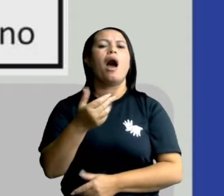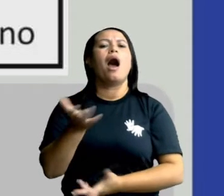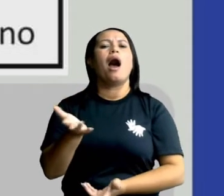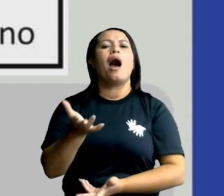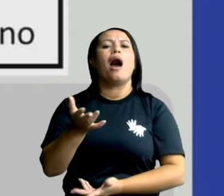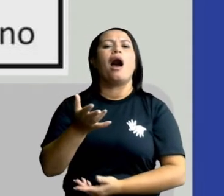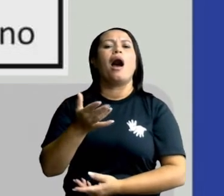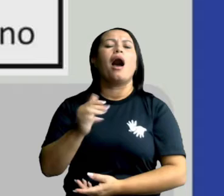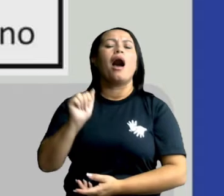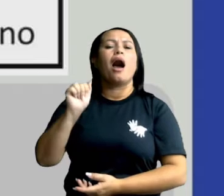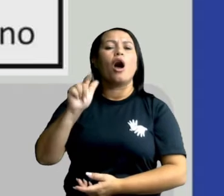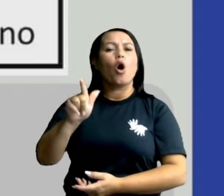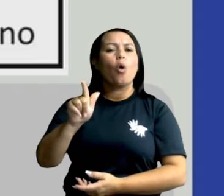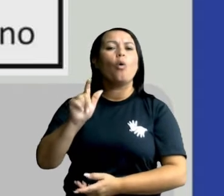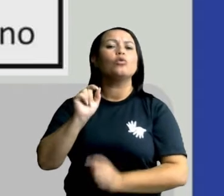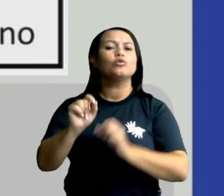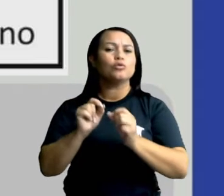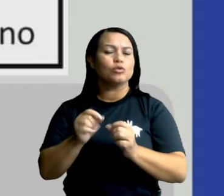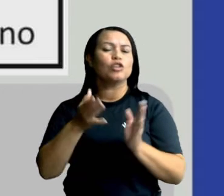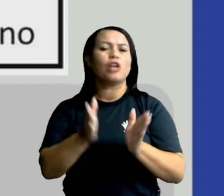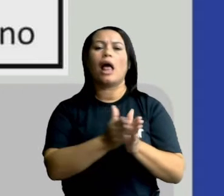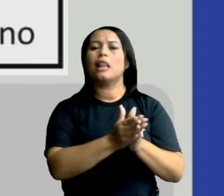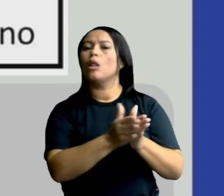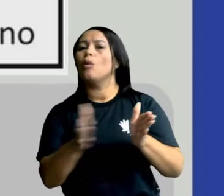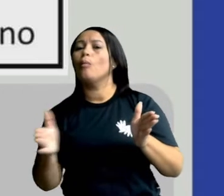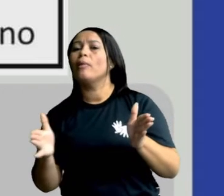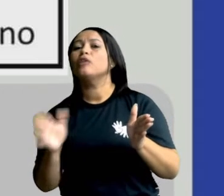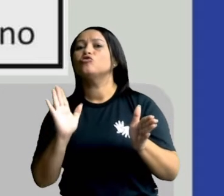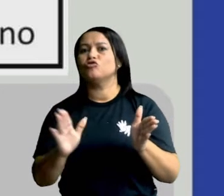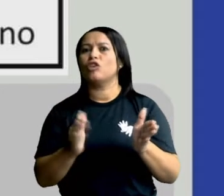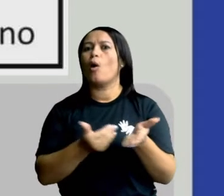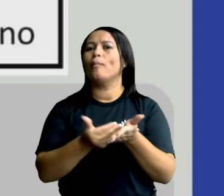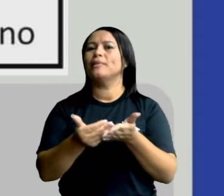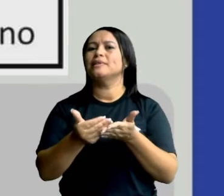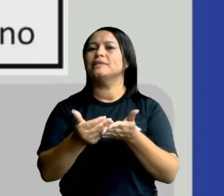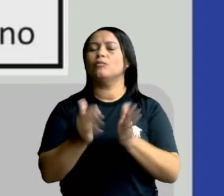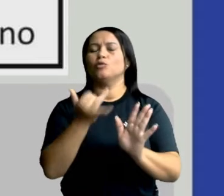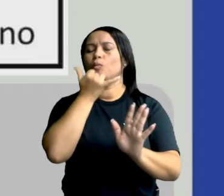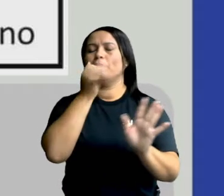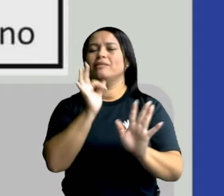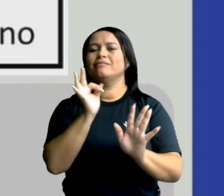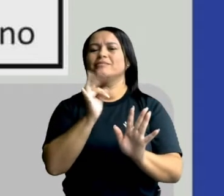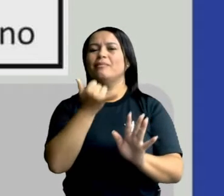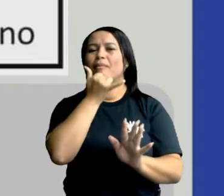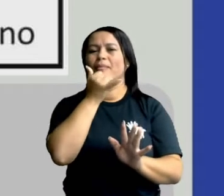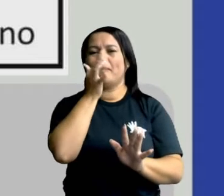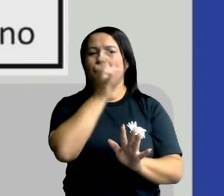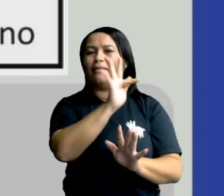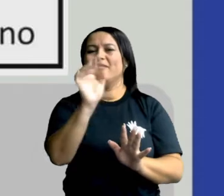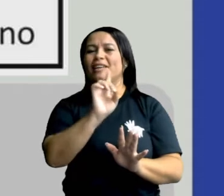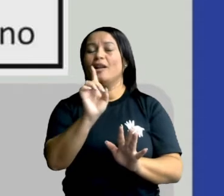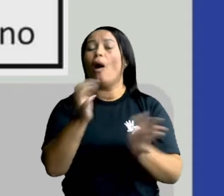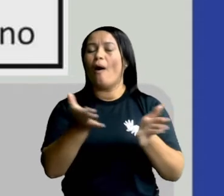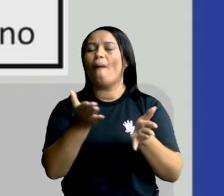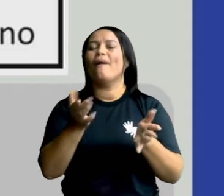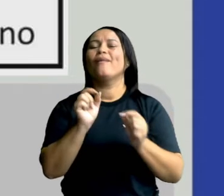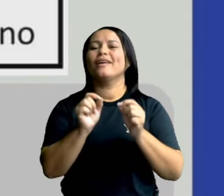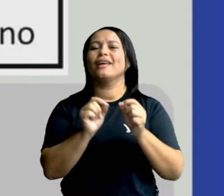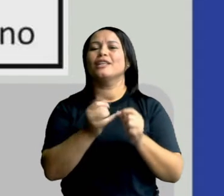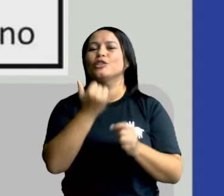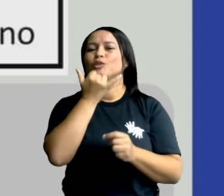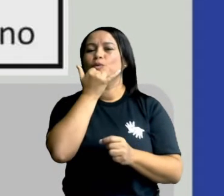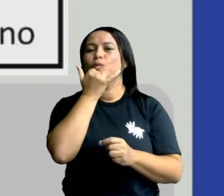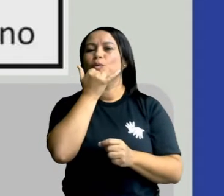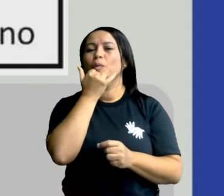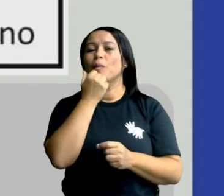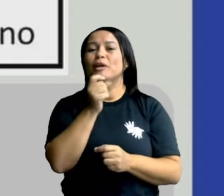né, que está inserido nesse processo aqui. Já estamos na primavera, não é isso? Não, perdão, a gente está no inverno ainda, perdão, tá?